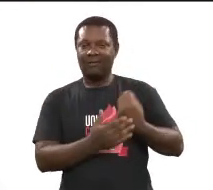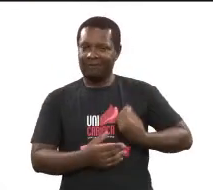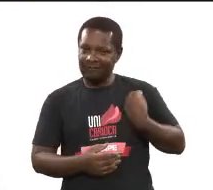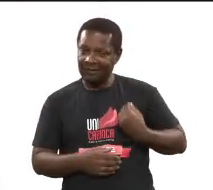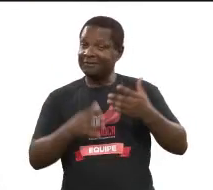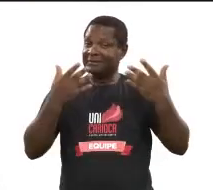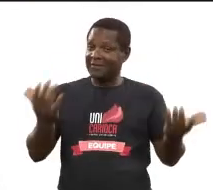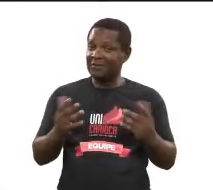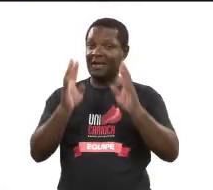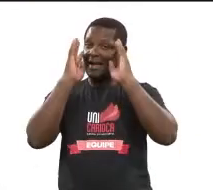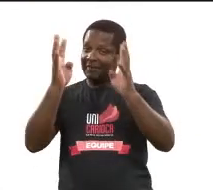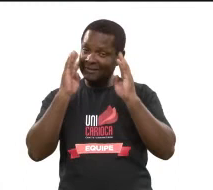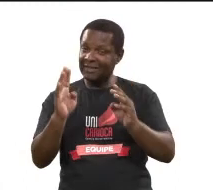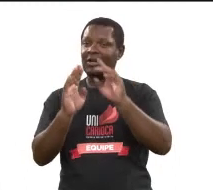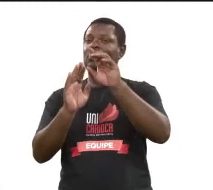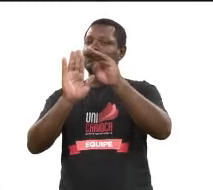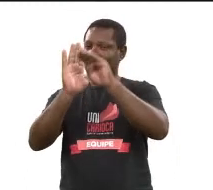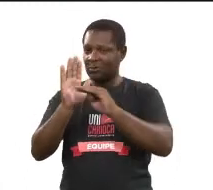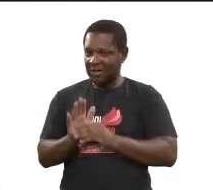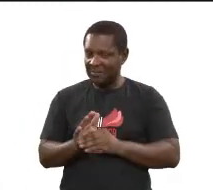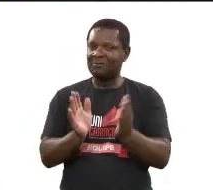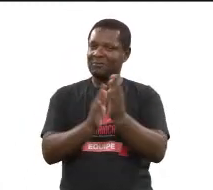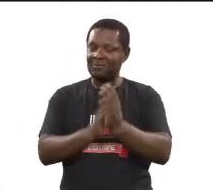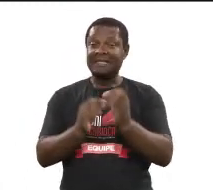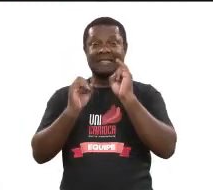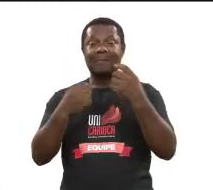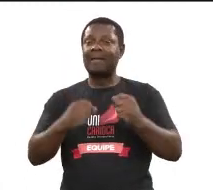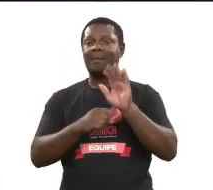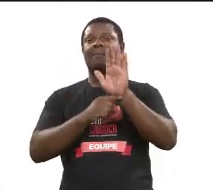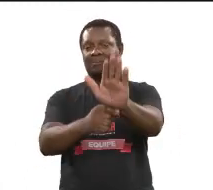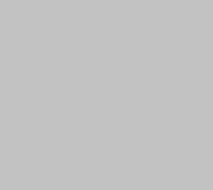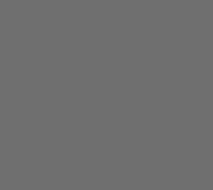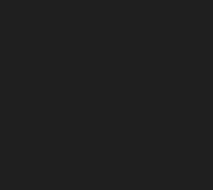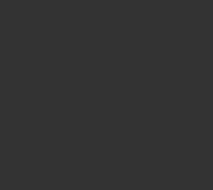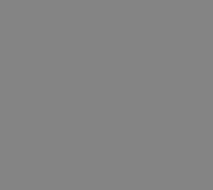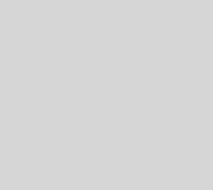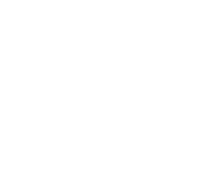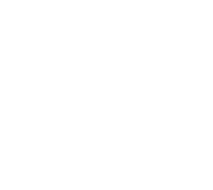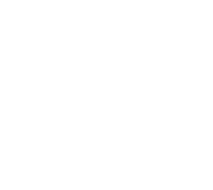presencial. Portanto, fiquem atentos às datas. Sucesso e contem comigo!